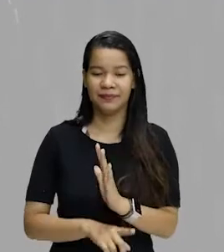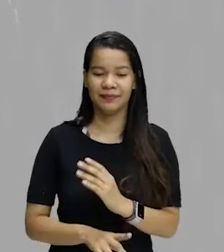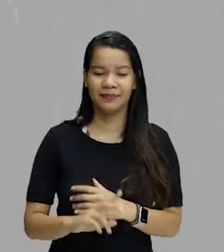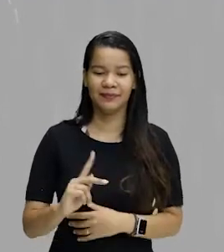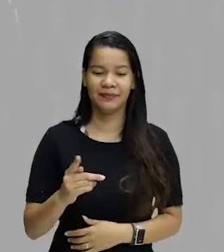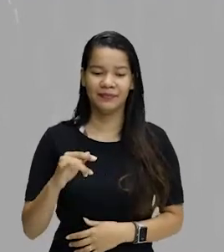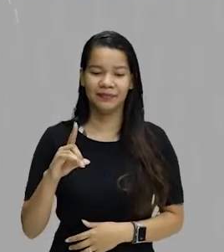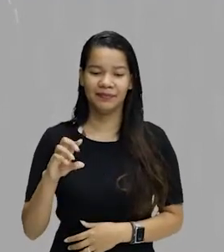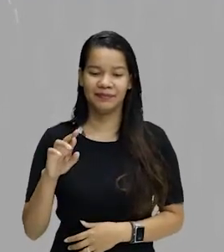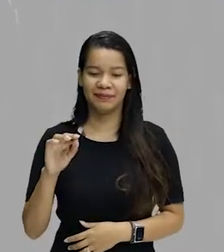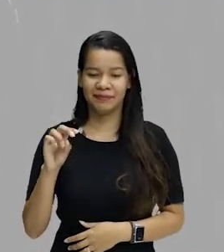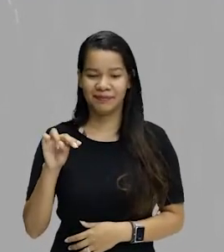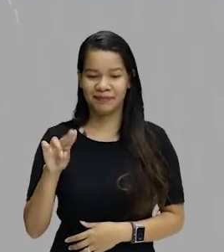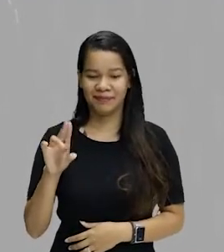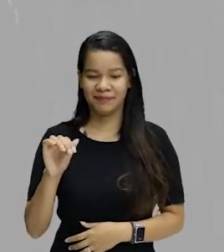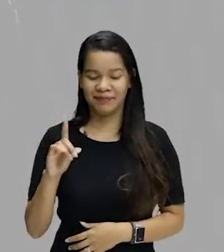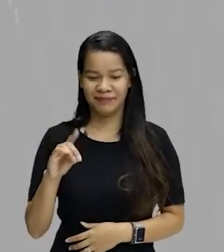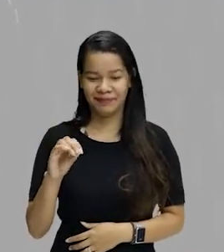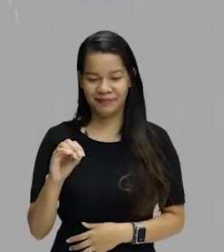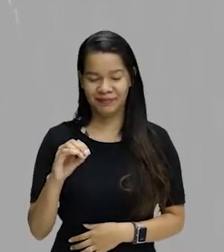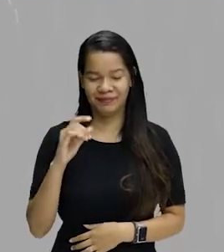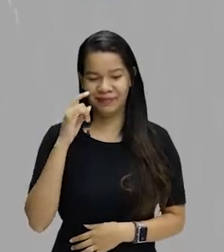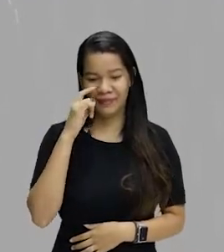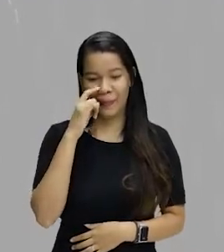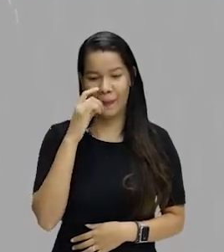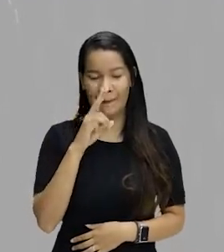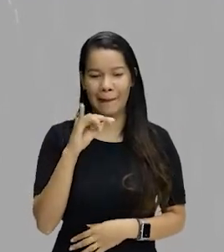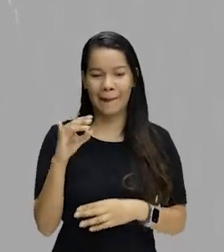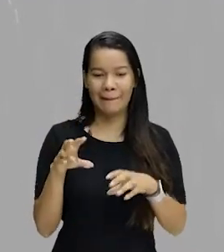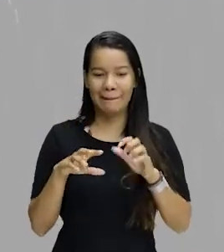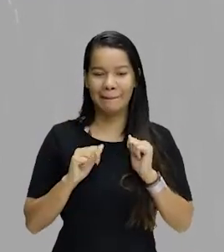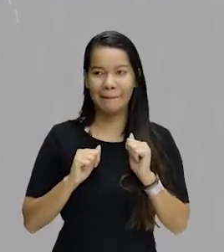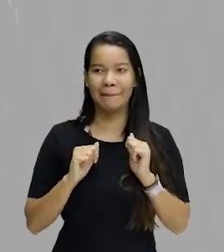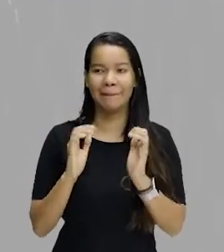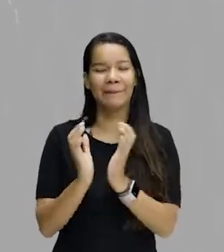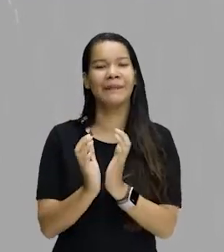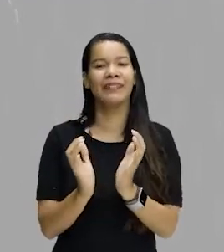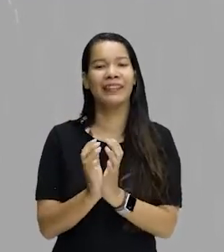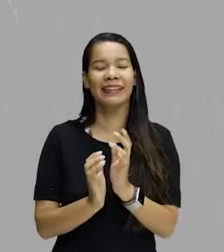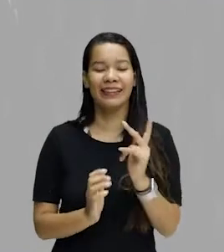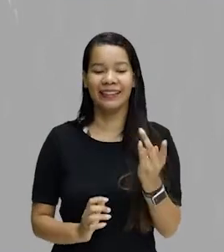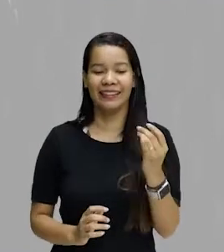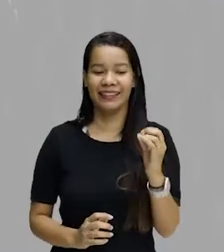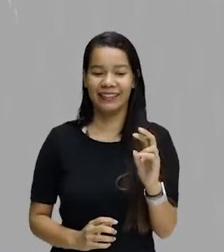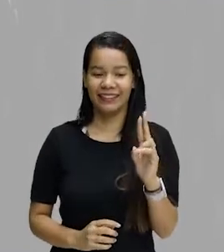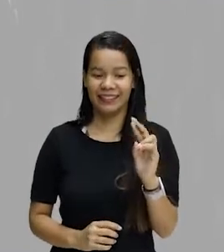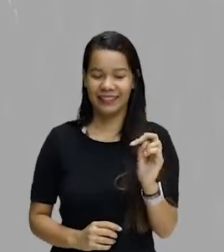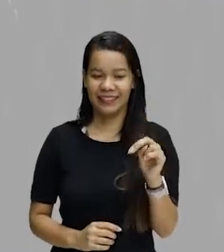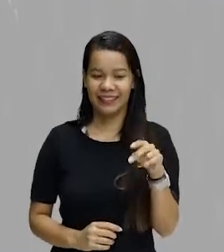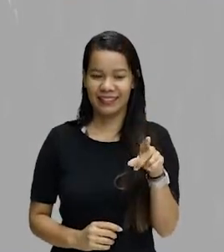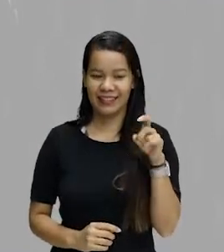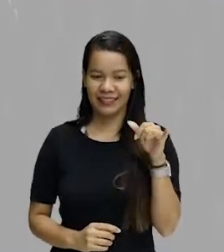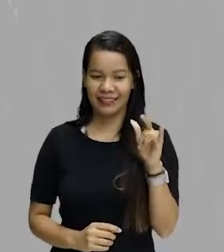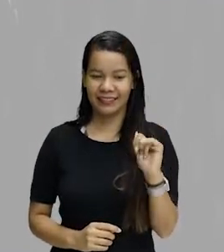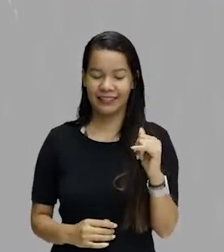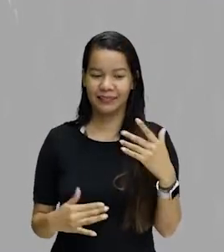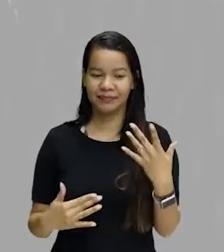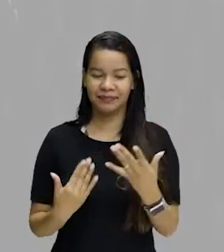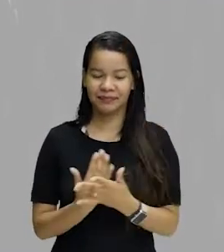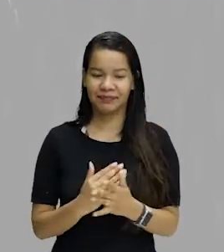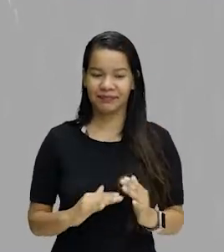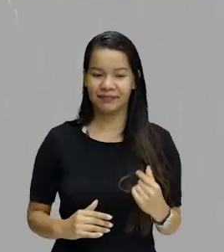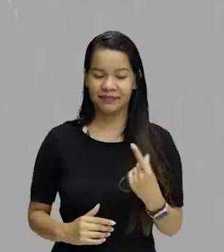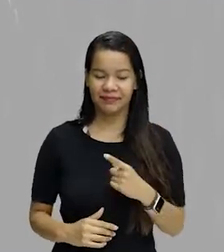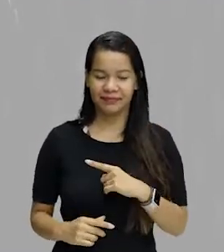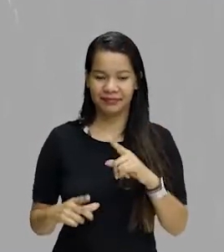carbono CH. Então, ele vai receber o grupo hidroxila. Então, ao final, nós vamos ter essa